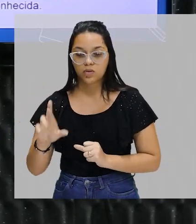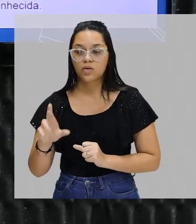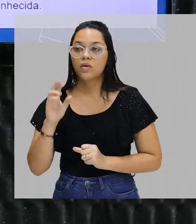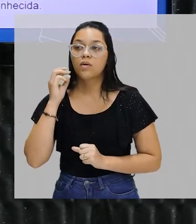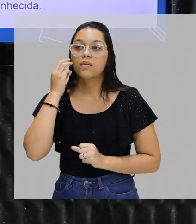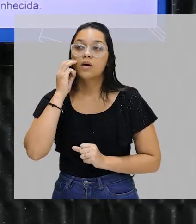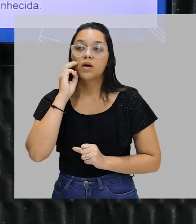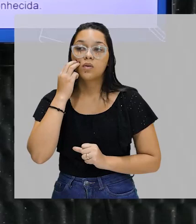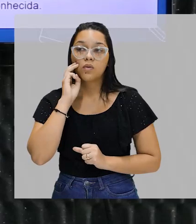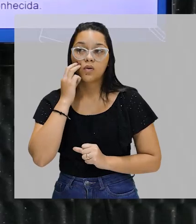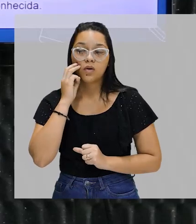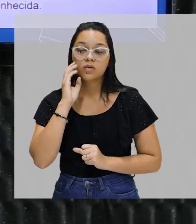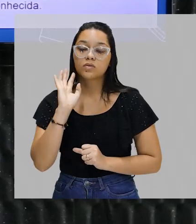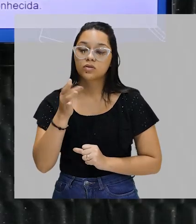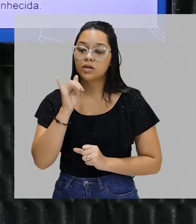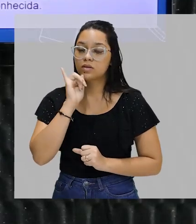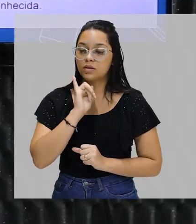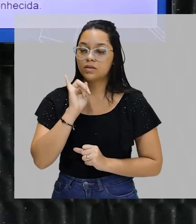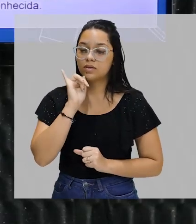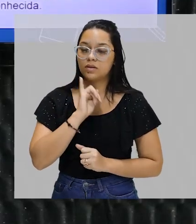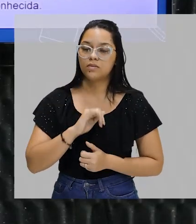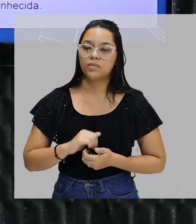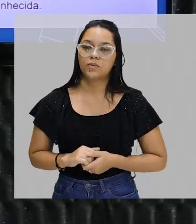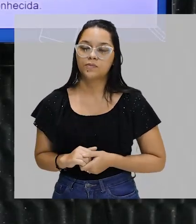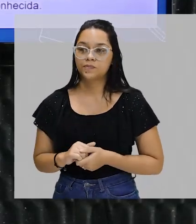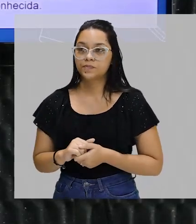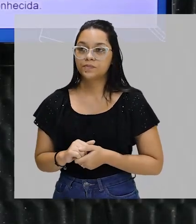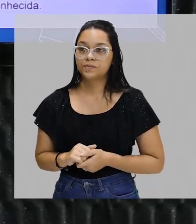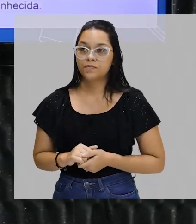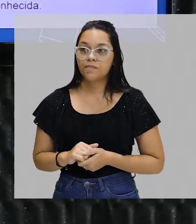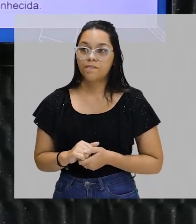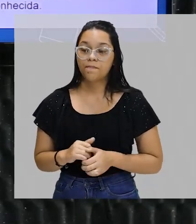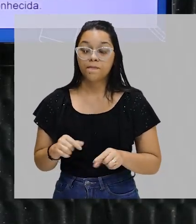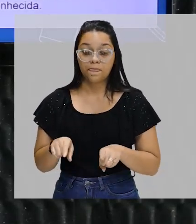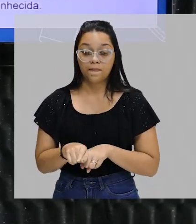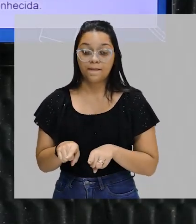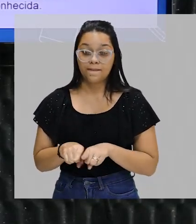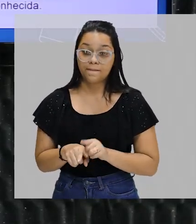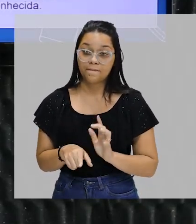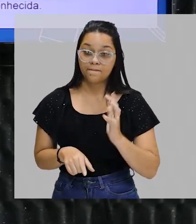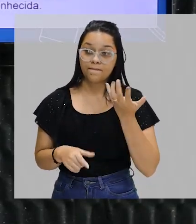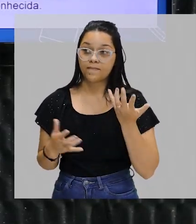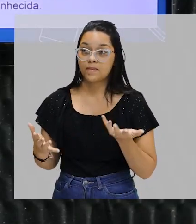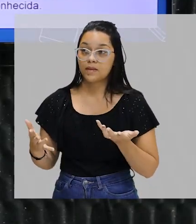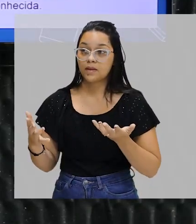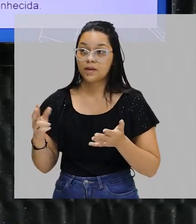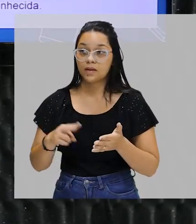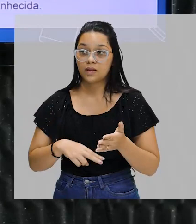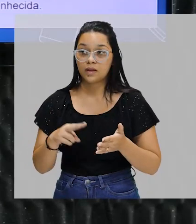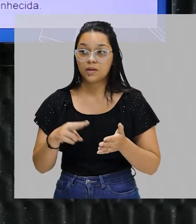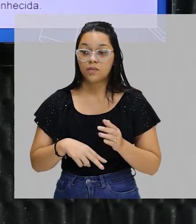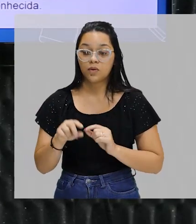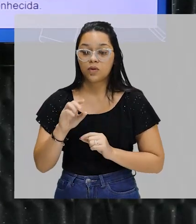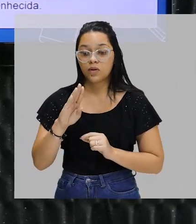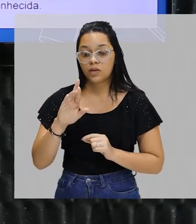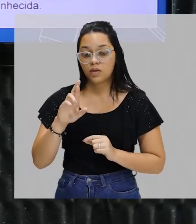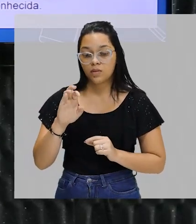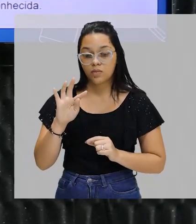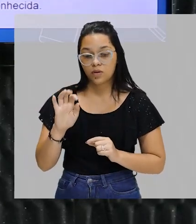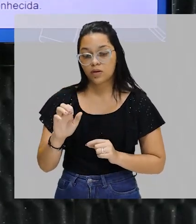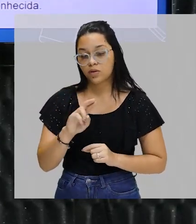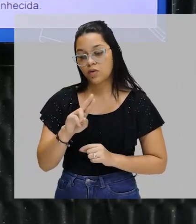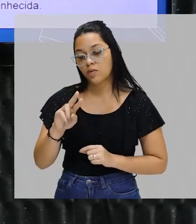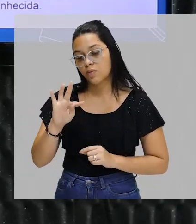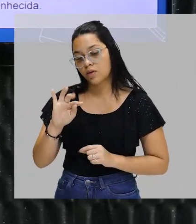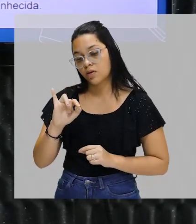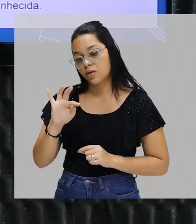como nós colocamos no exemplo, certo? E último passo, lemos na bureta o volume de